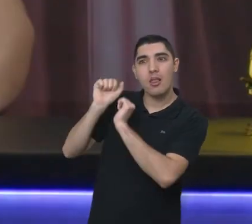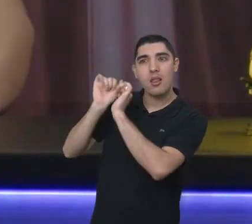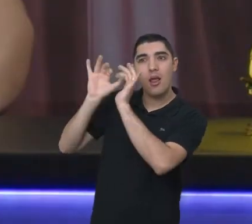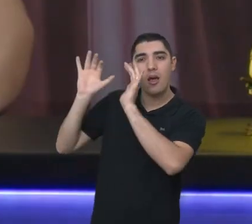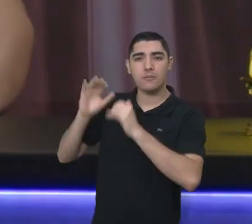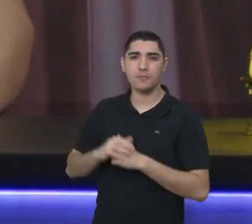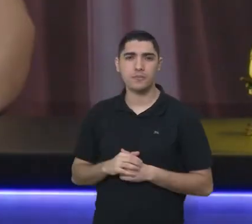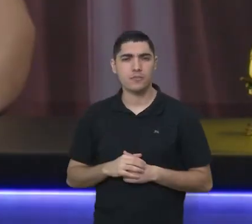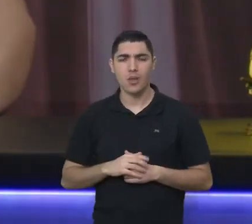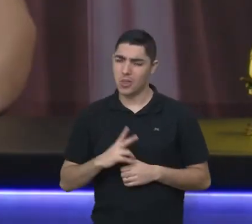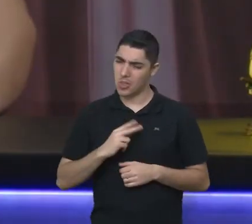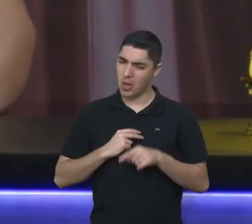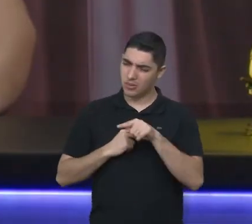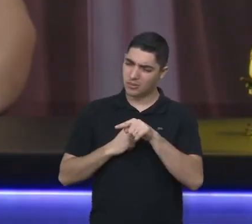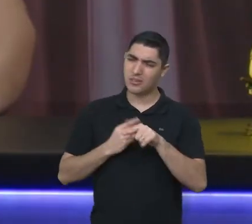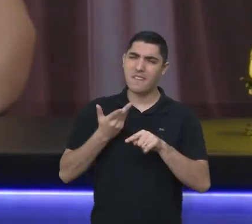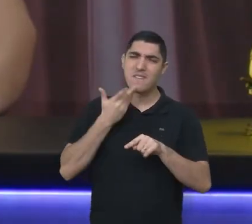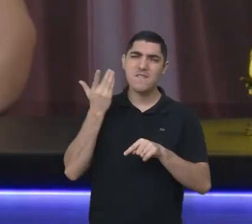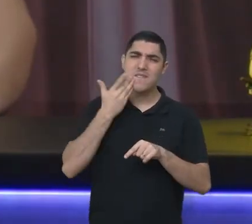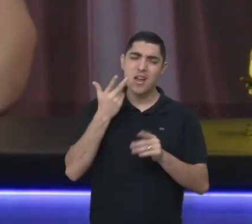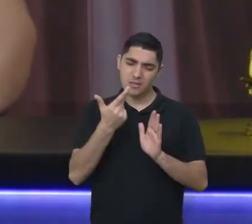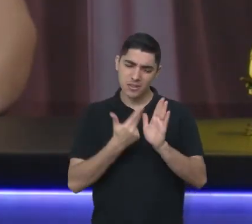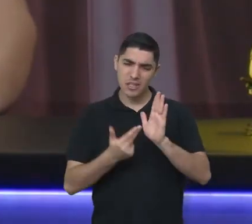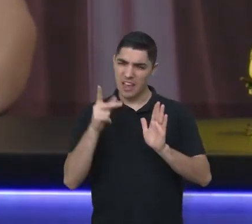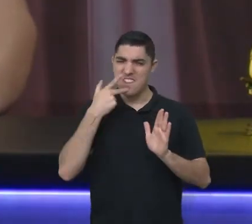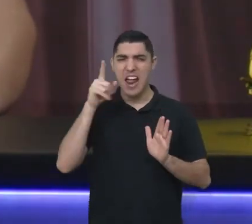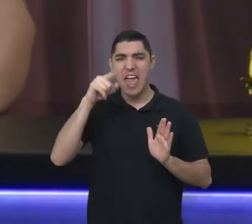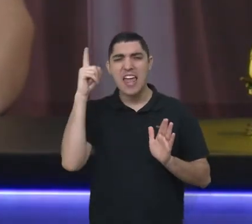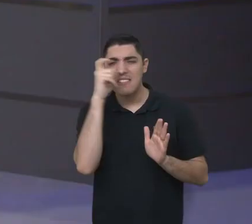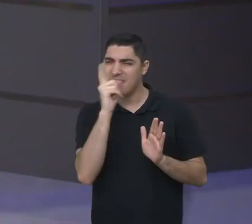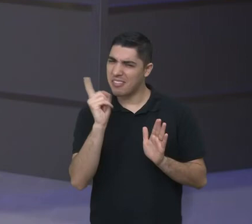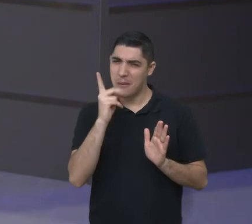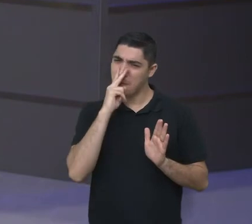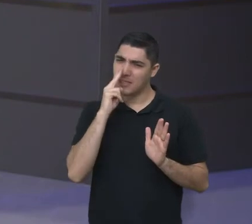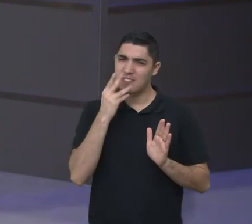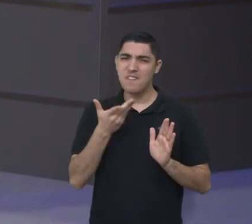facilidade, Fernanda. Não parece tão difícil quanto você fala, não, hein?